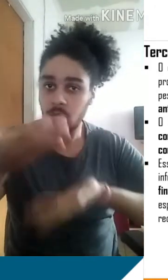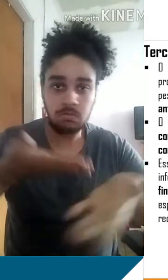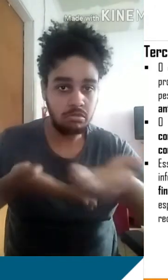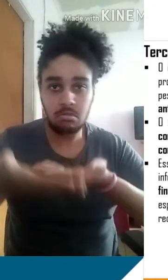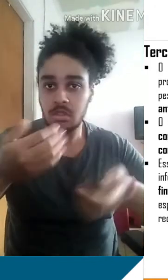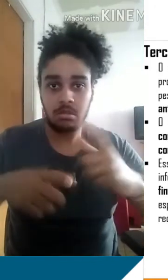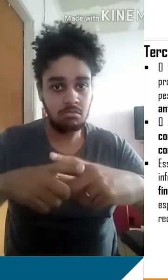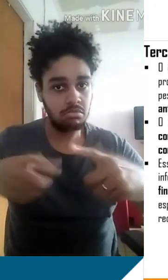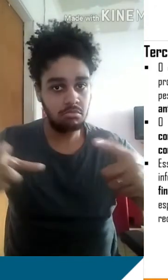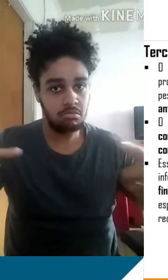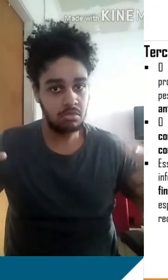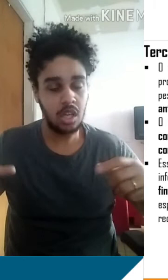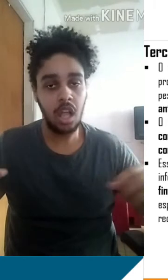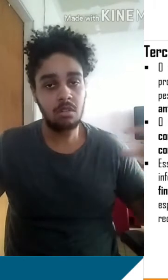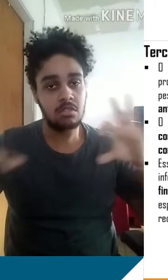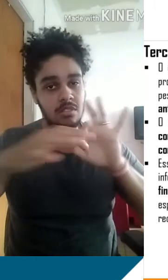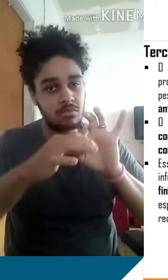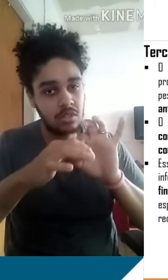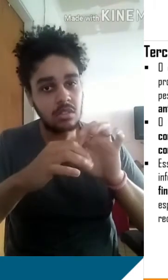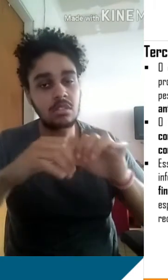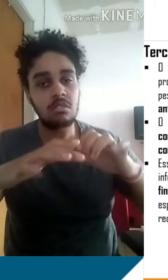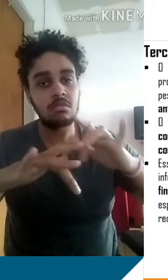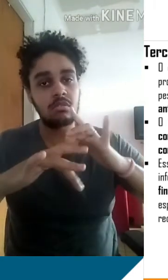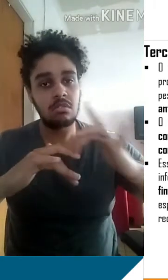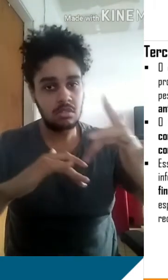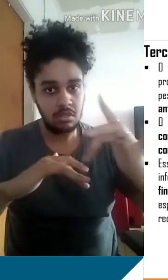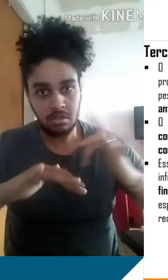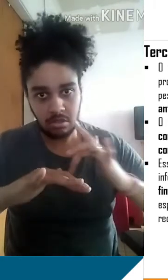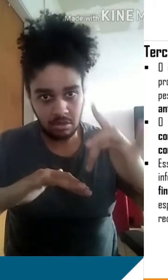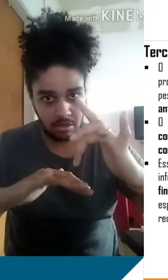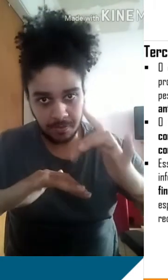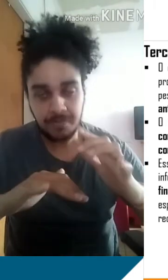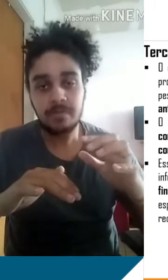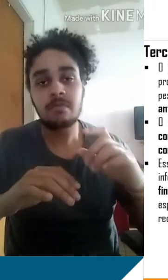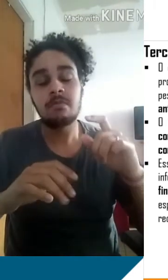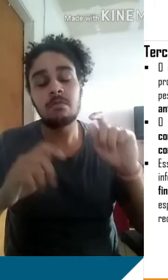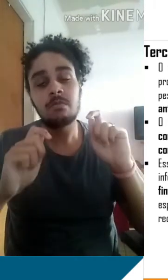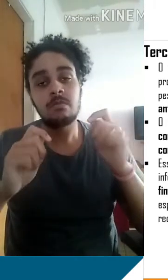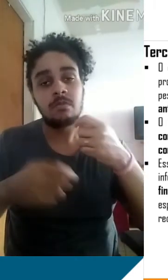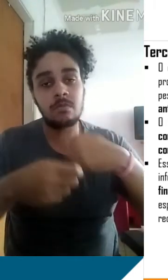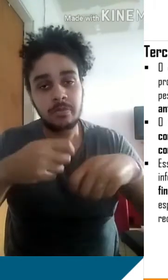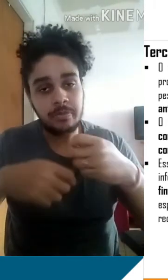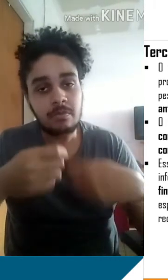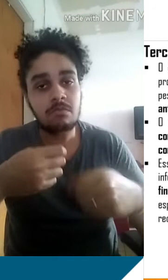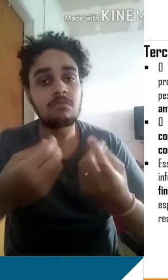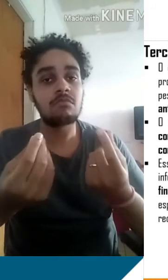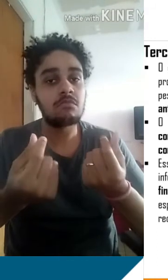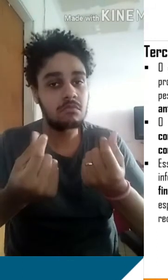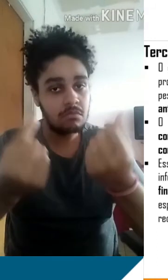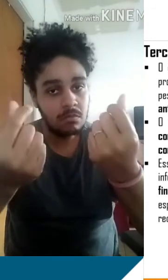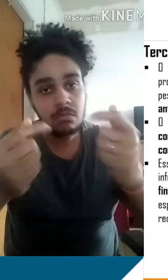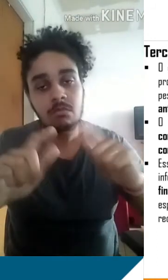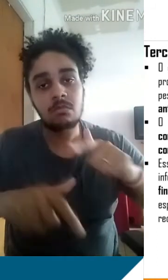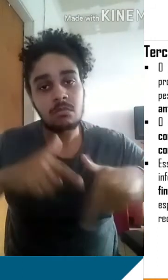a produzir e agir mundialmente. Isso é muito interessante para qualquer dinâmica que envolva essa caracterização do período